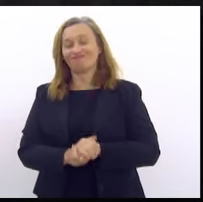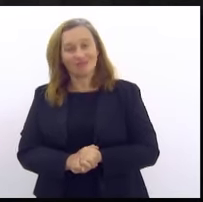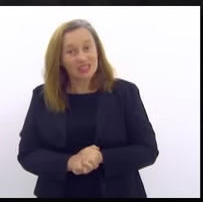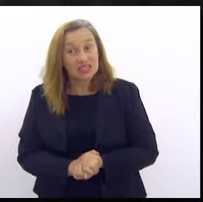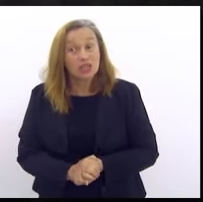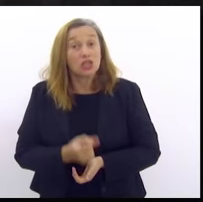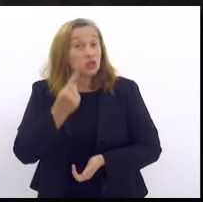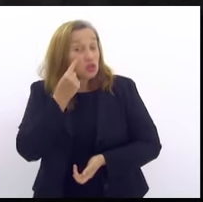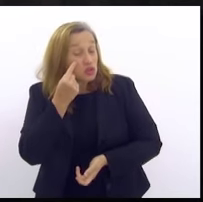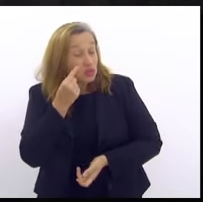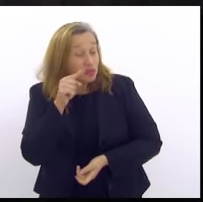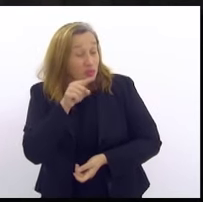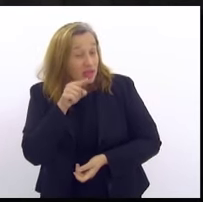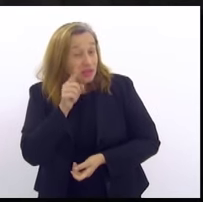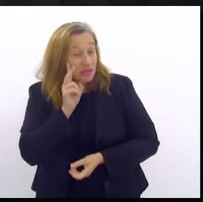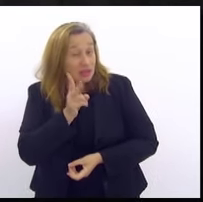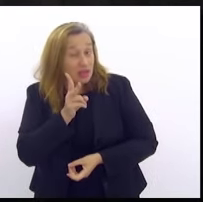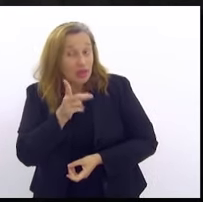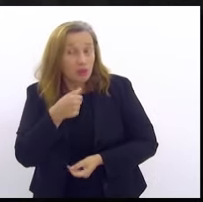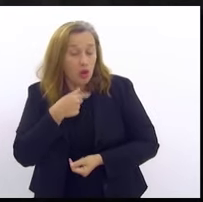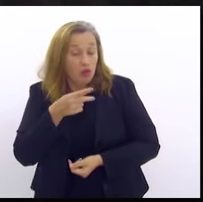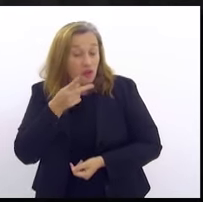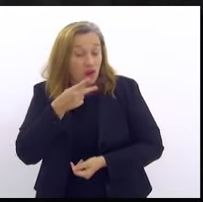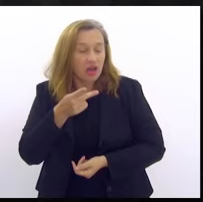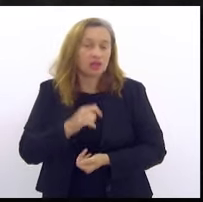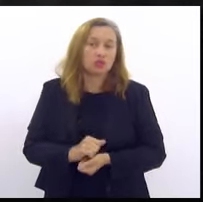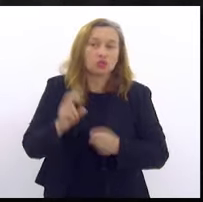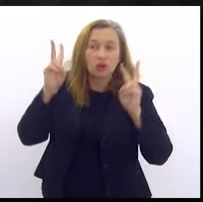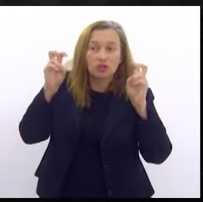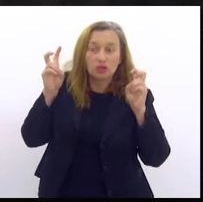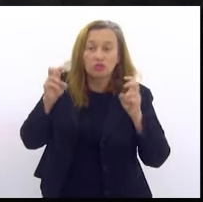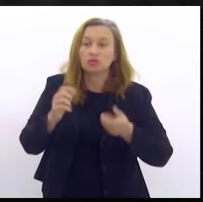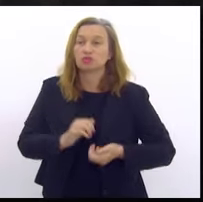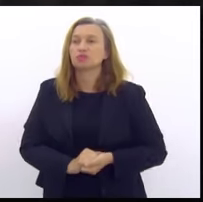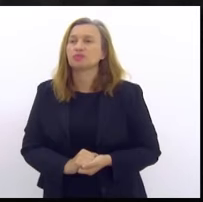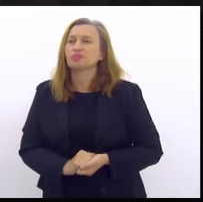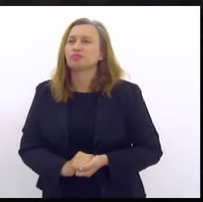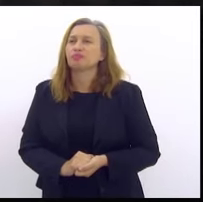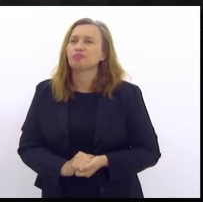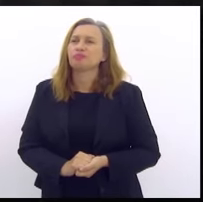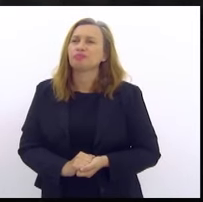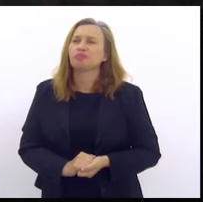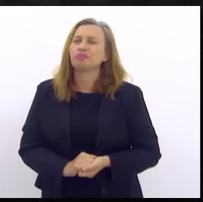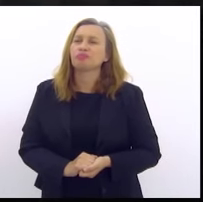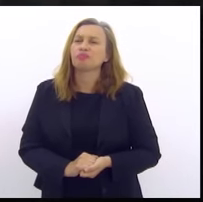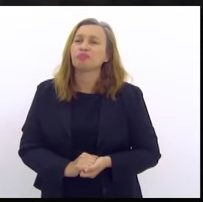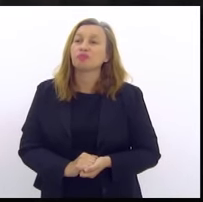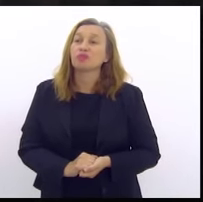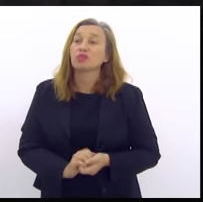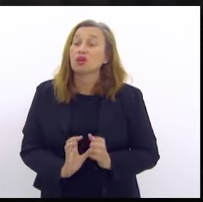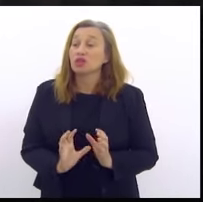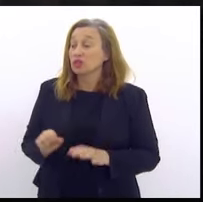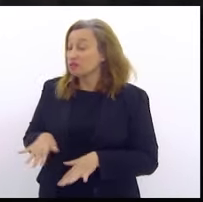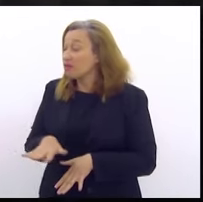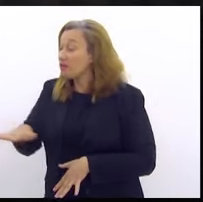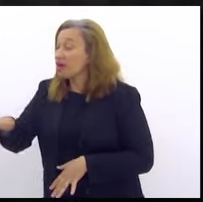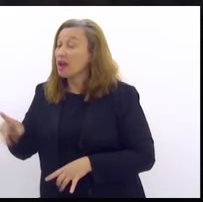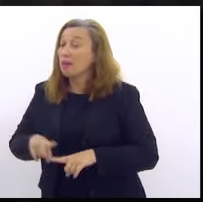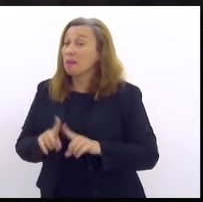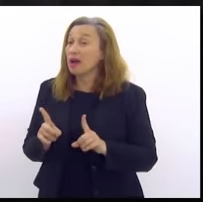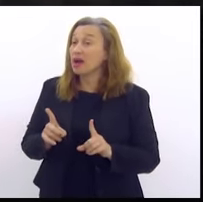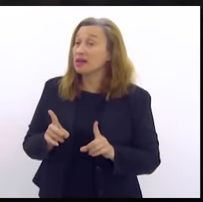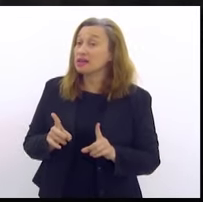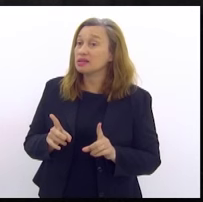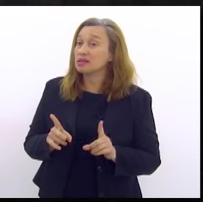Nós vimos ali, constantemente, eu venho falando da questão que falávamos muito das comunidades, mas está chegando, a